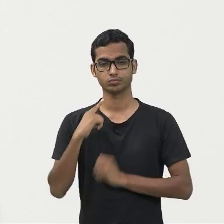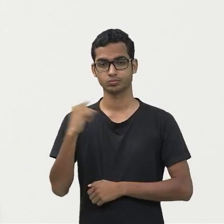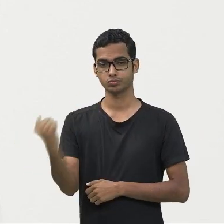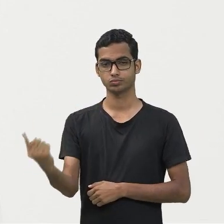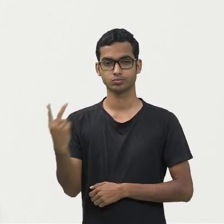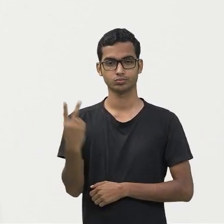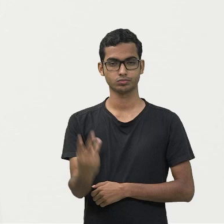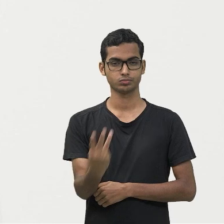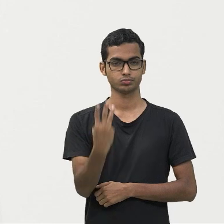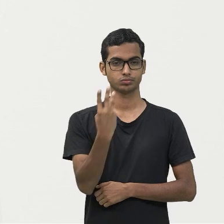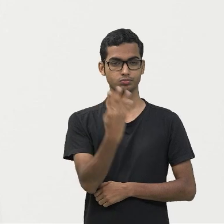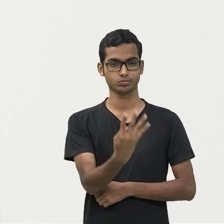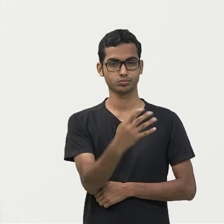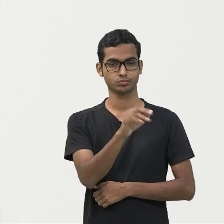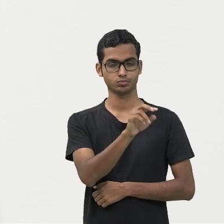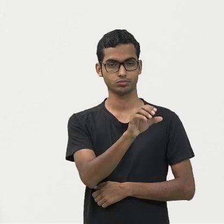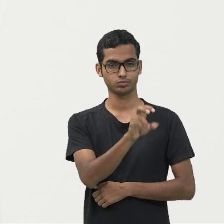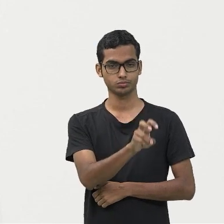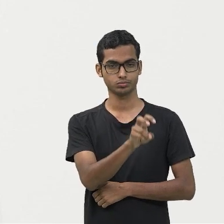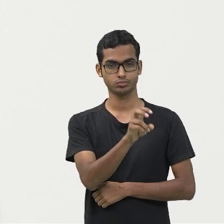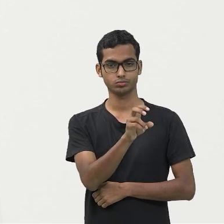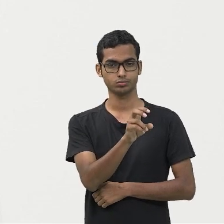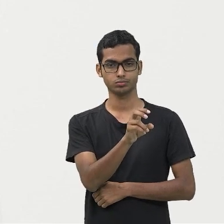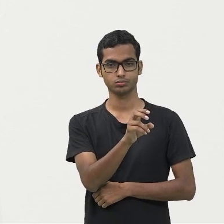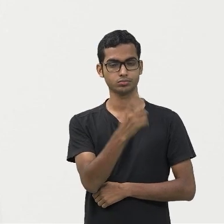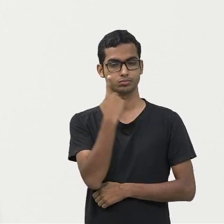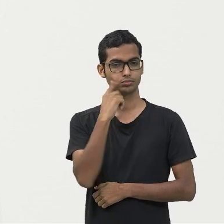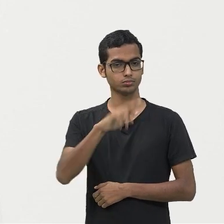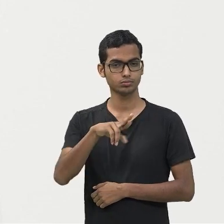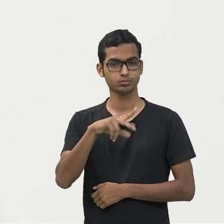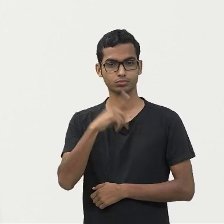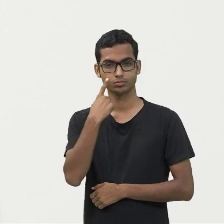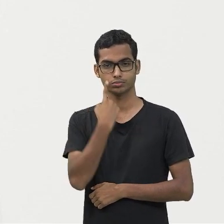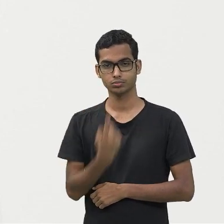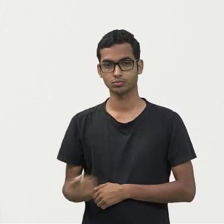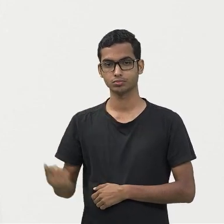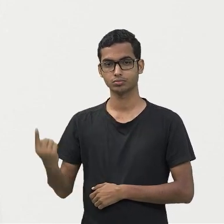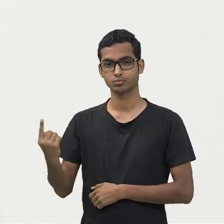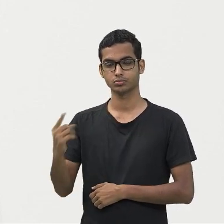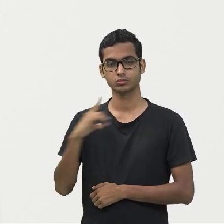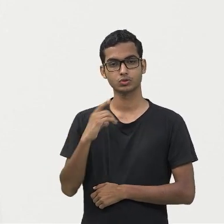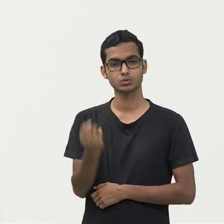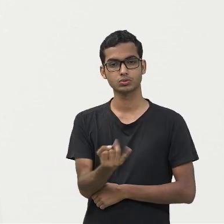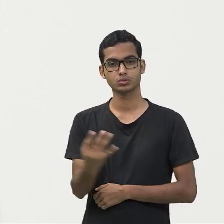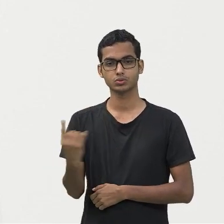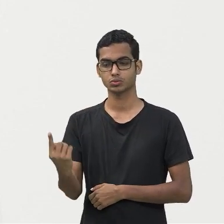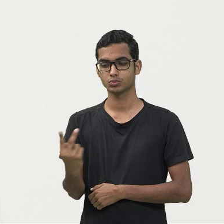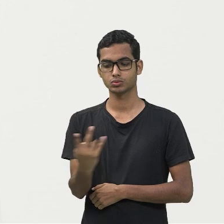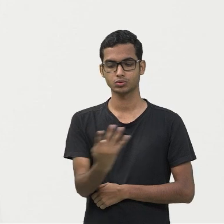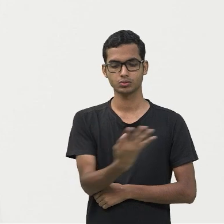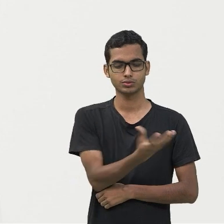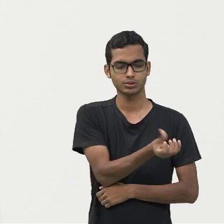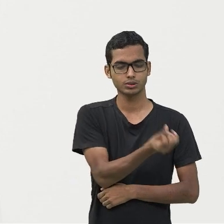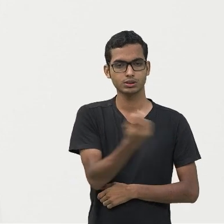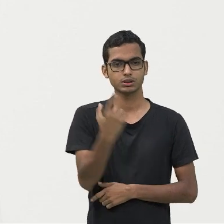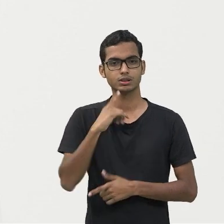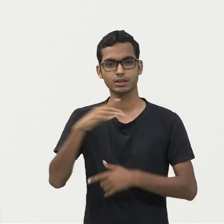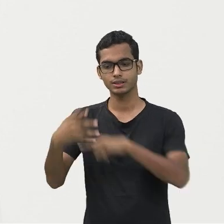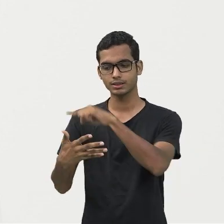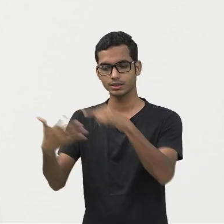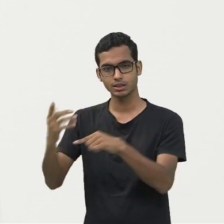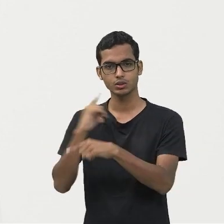2, 3, 4, 5 e 6, tá? Ela possui início e